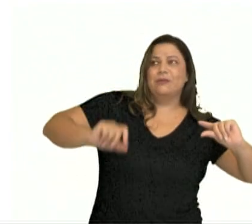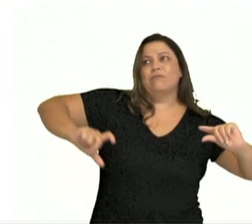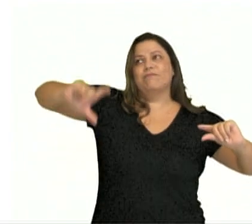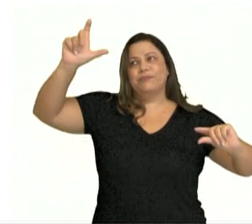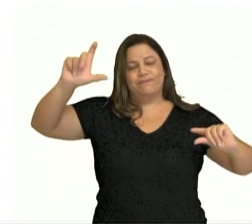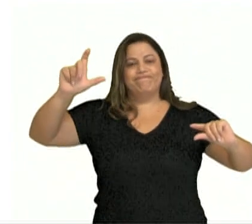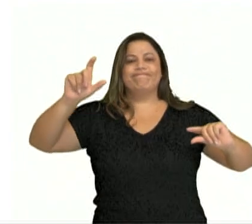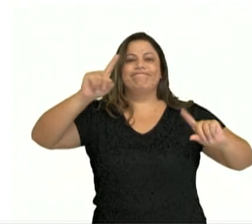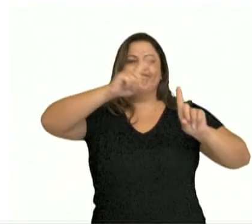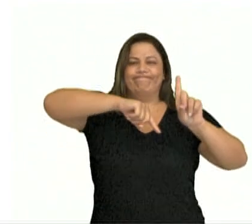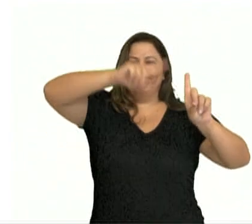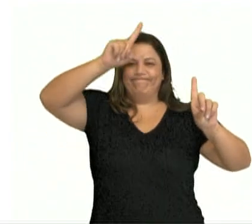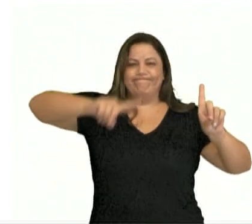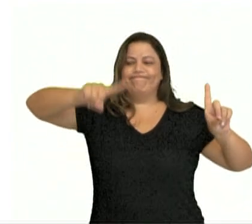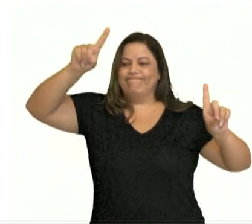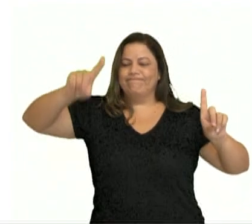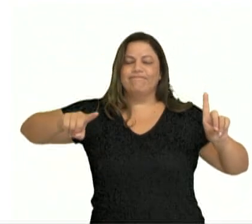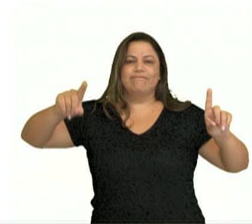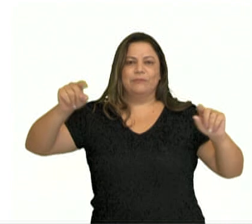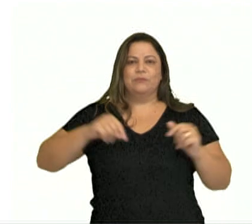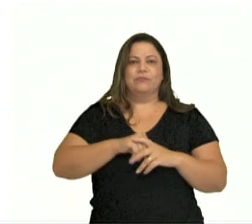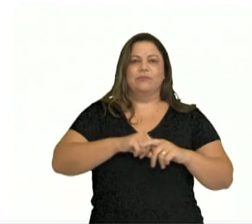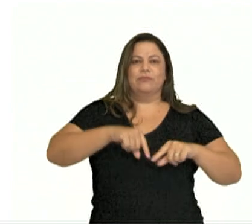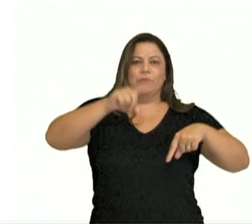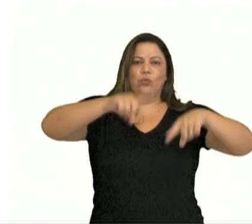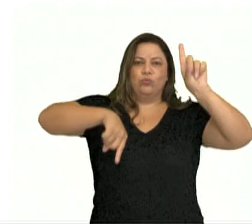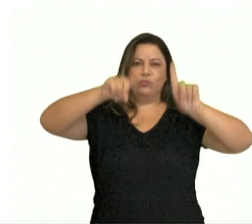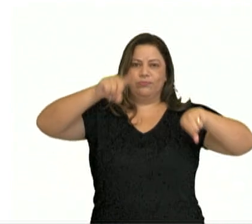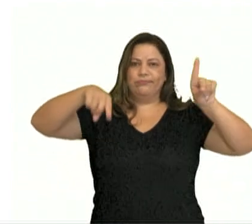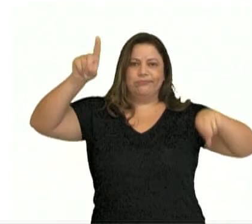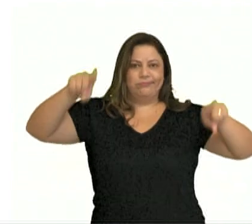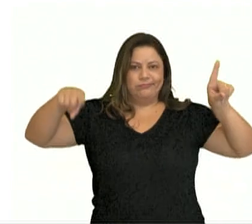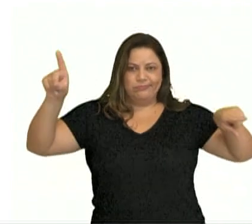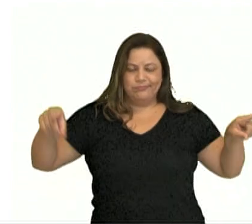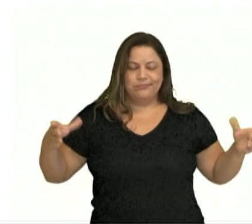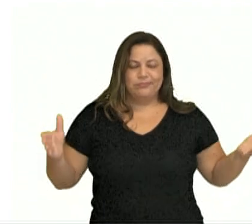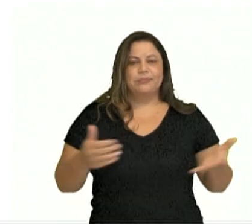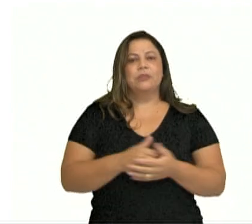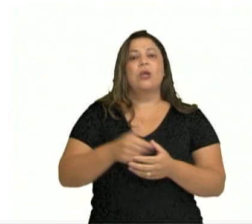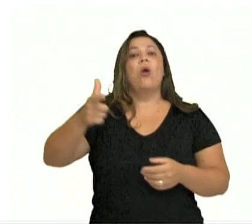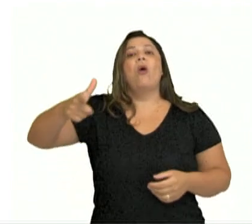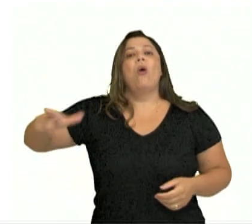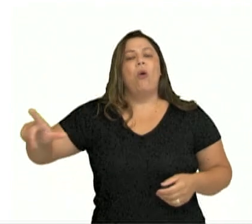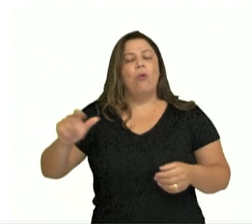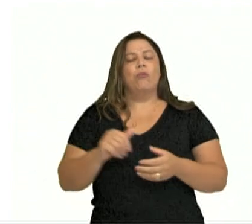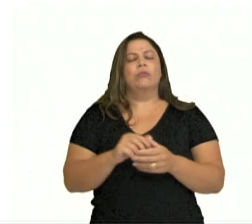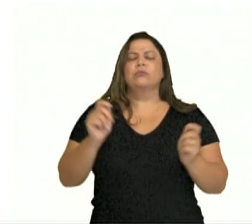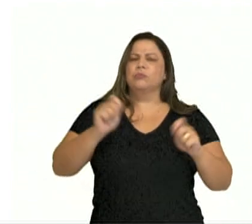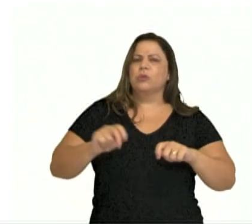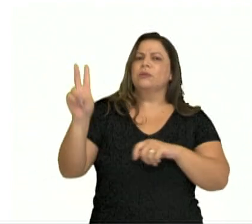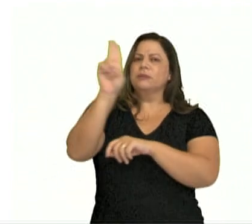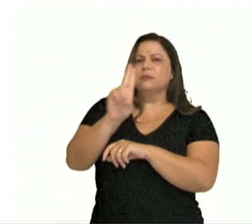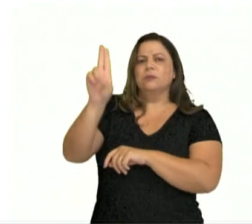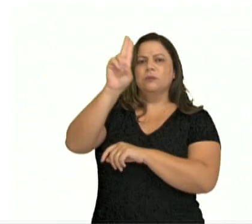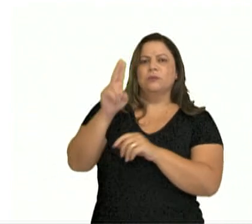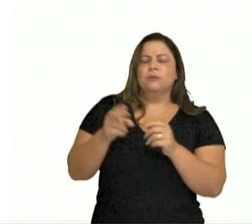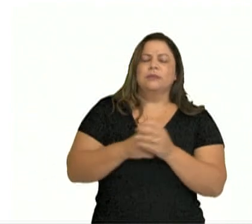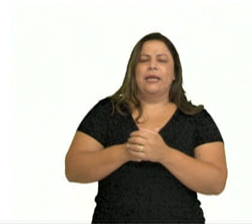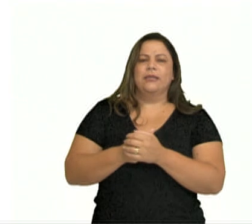muito grandes. Isso pode distorcer o valor da média. Uma outra medida que pode ser utilizada para análise